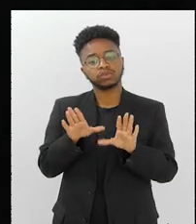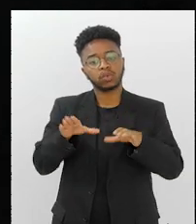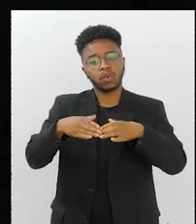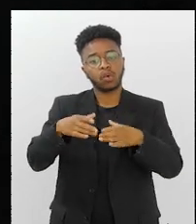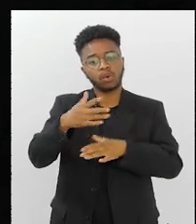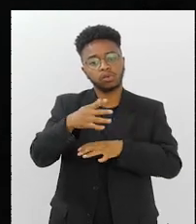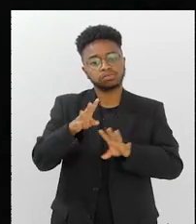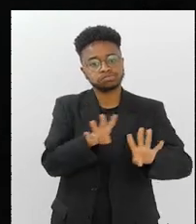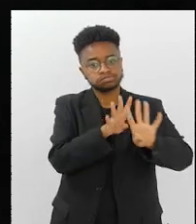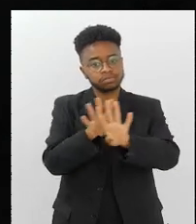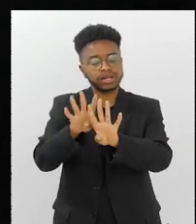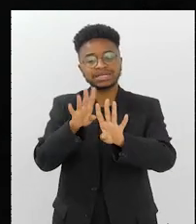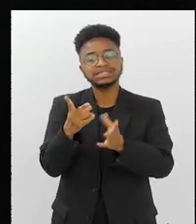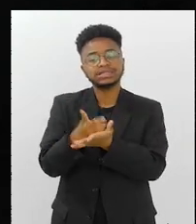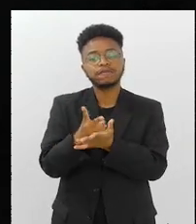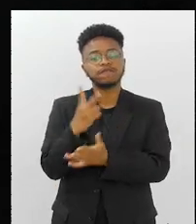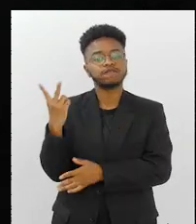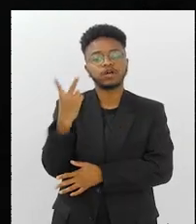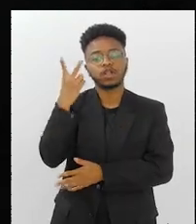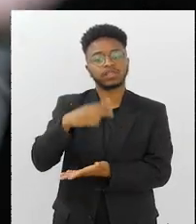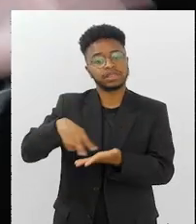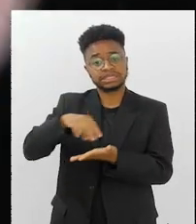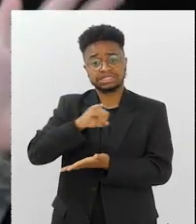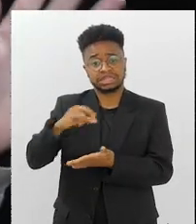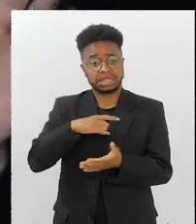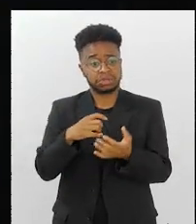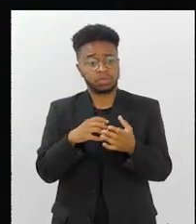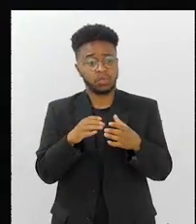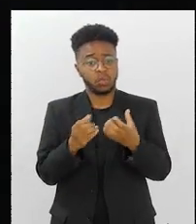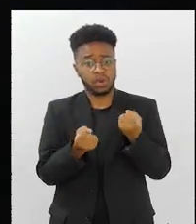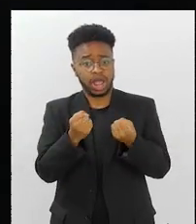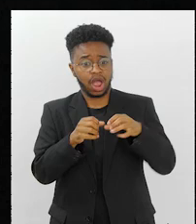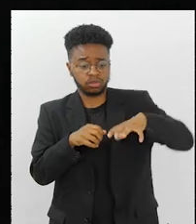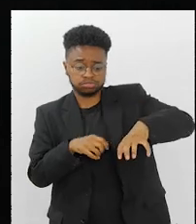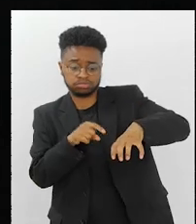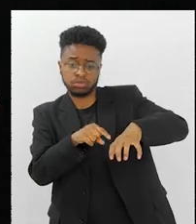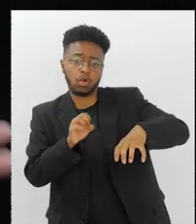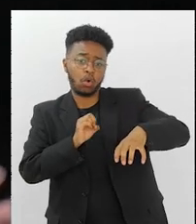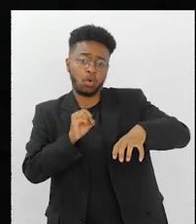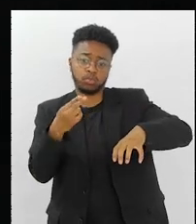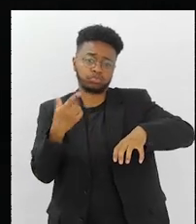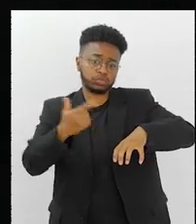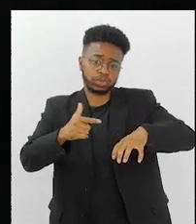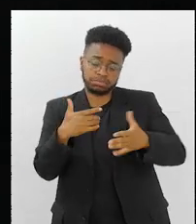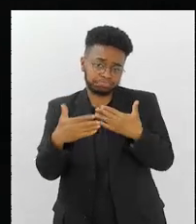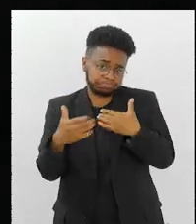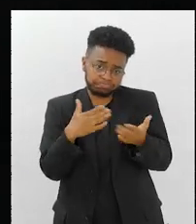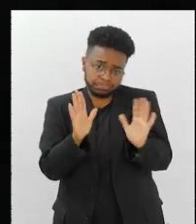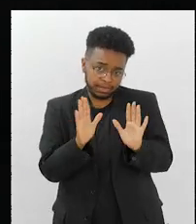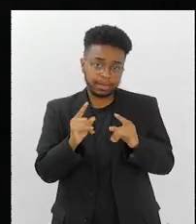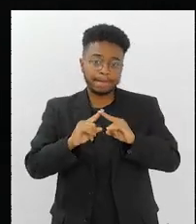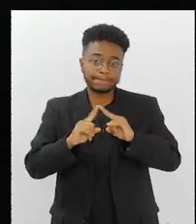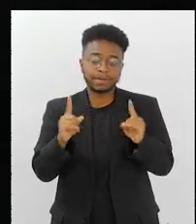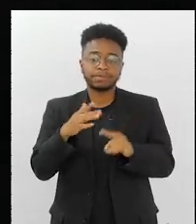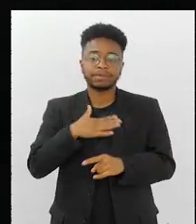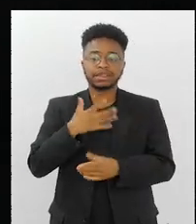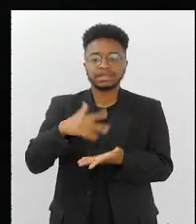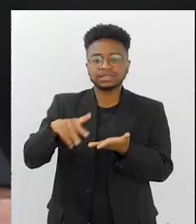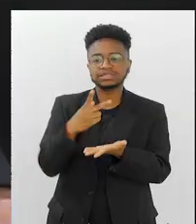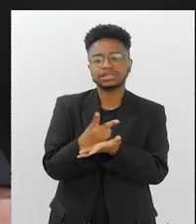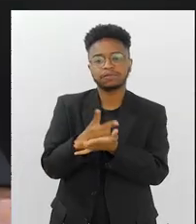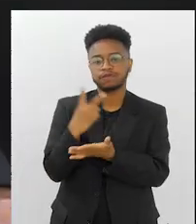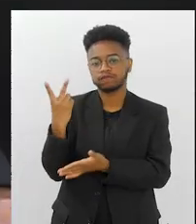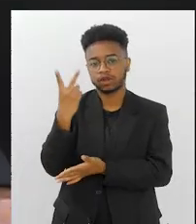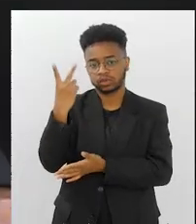de frente é valorizar sempre a dança tendo o carro ou não então assim para mim isso não não não meti nada porque a minha dança ela é valorizada com sem